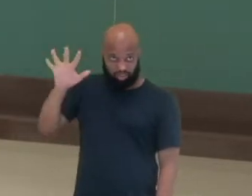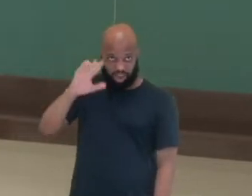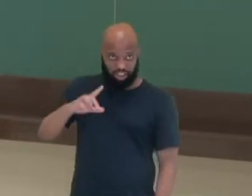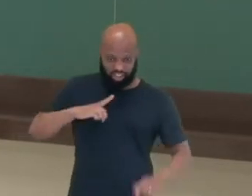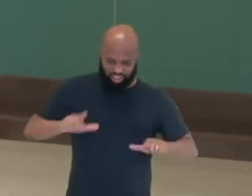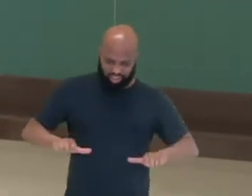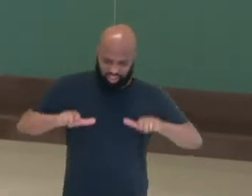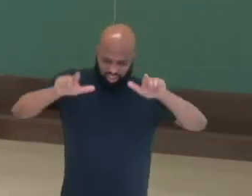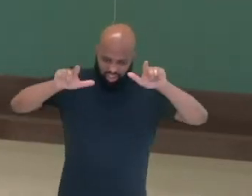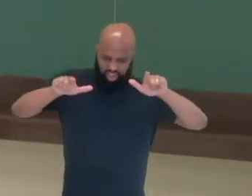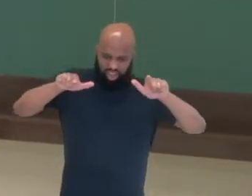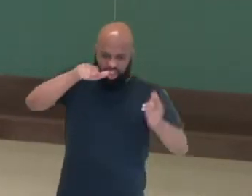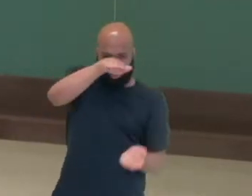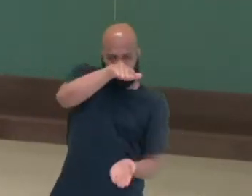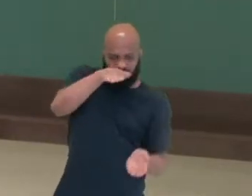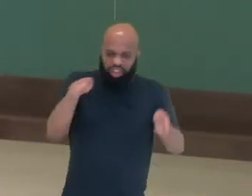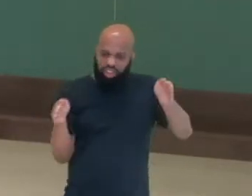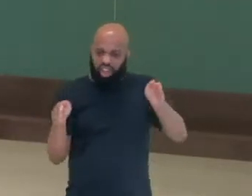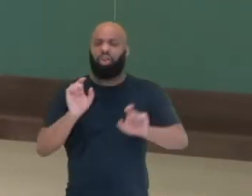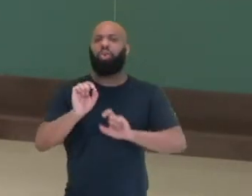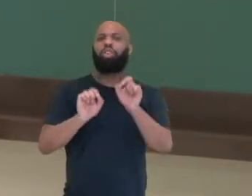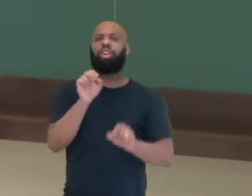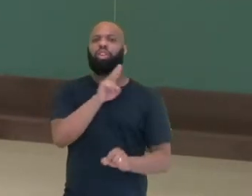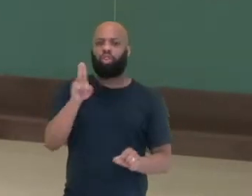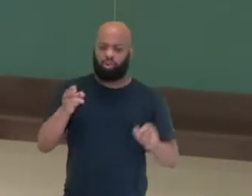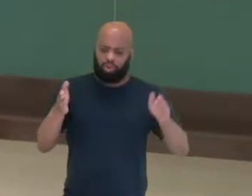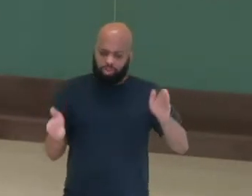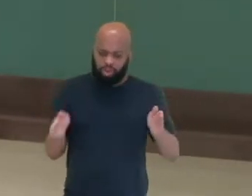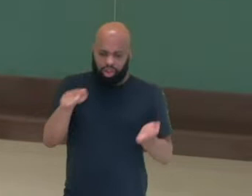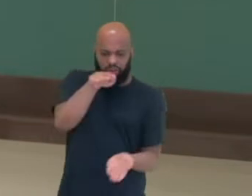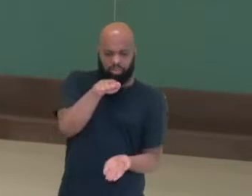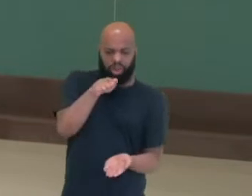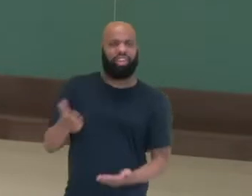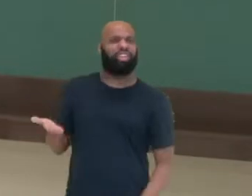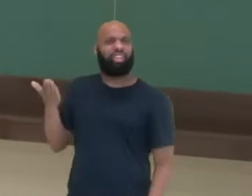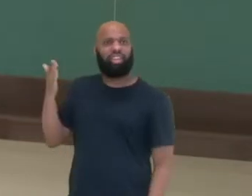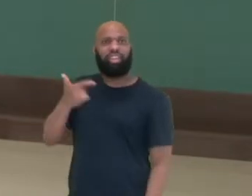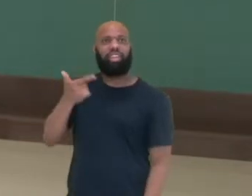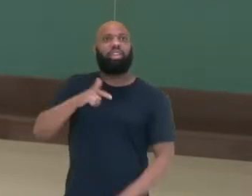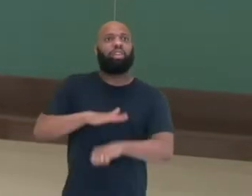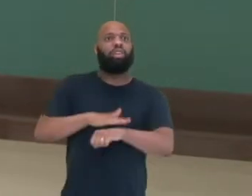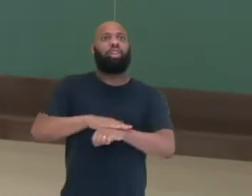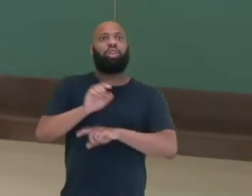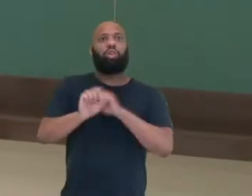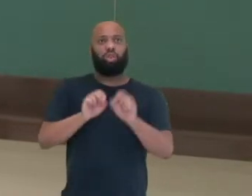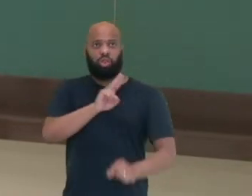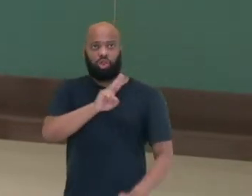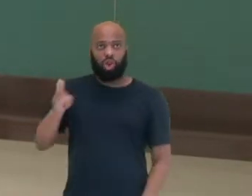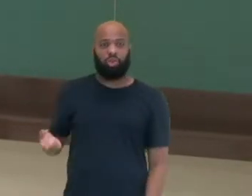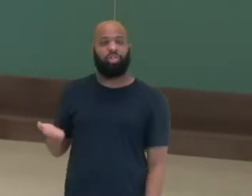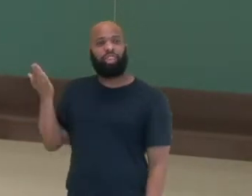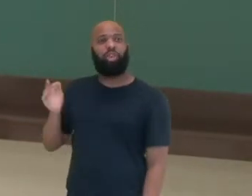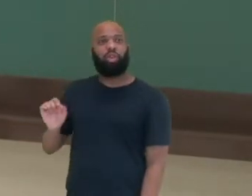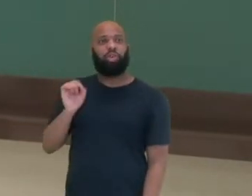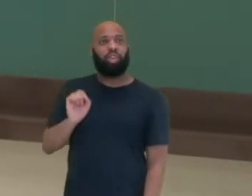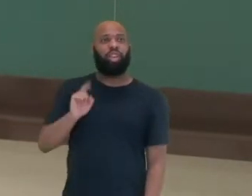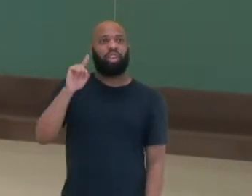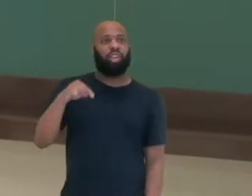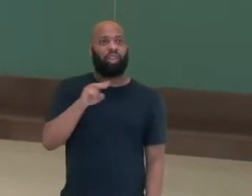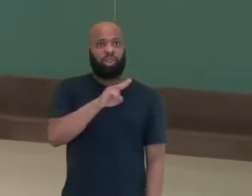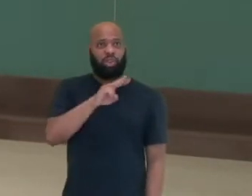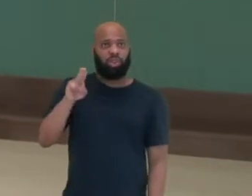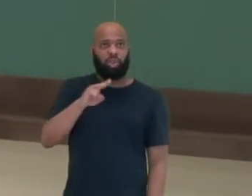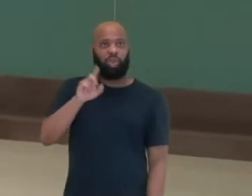segunda etapa? Qual será que foi essa figura que foi formadinha aqui nessa segunda etapa? Vamos ver? Olha lá. O